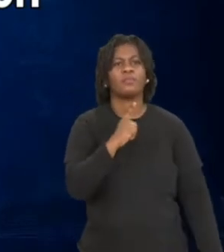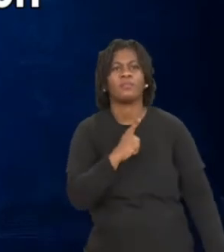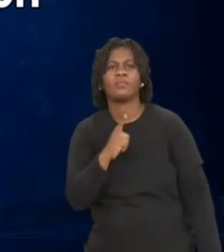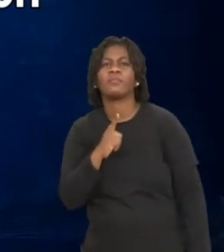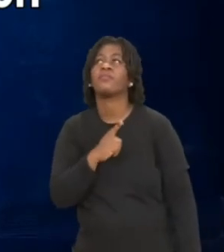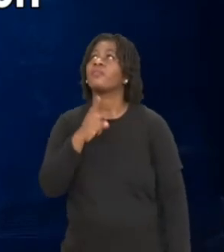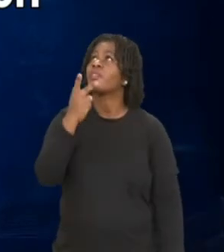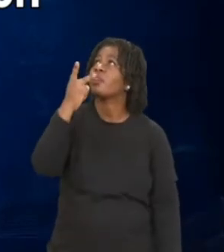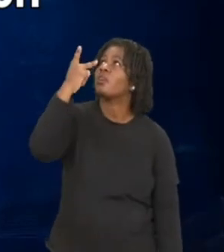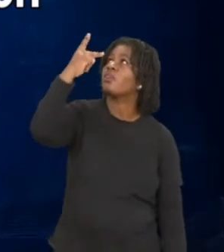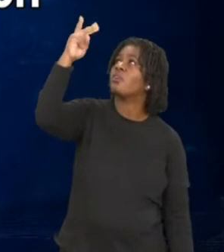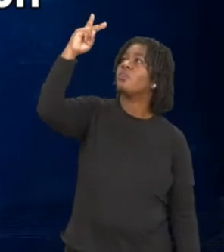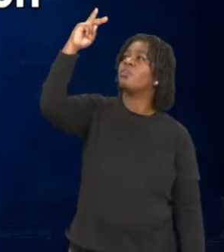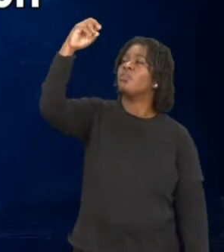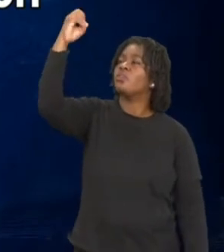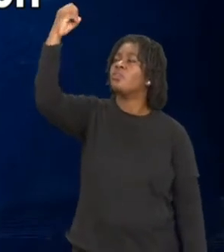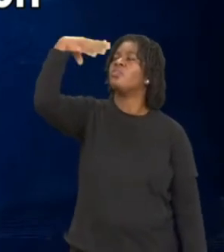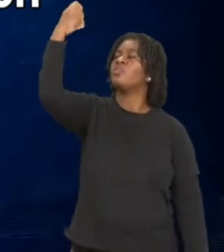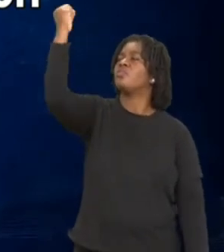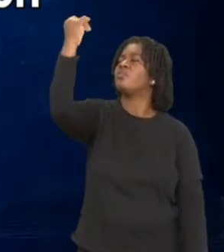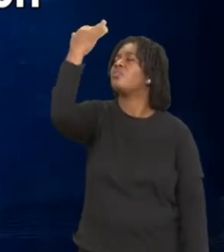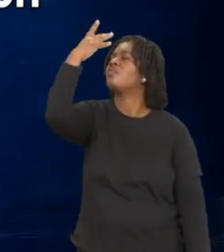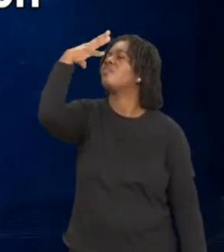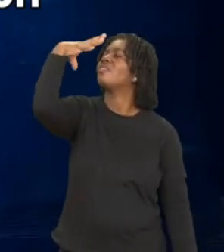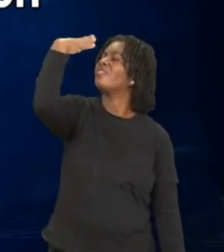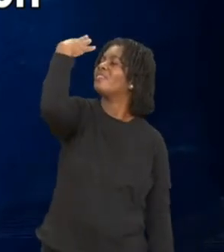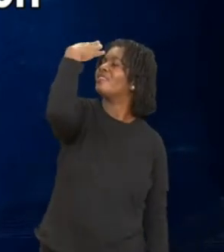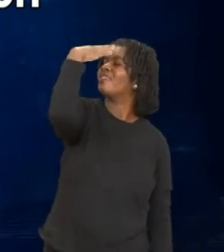eu tiver, e a tua luz no meu rosto brilhar.